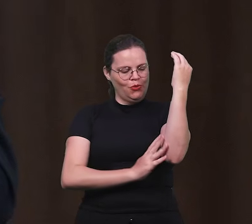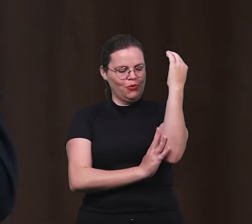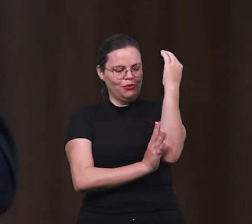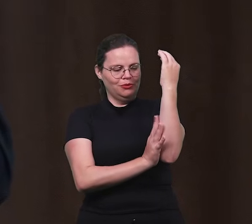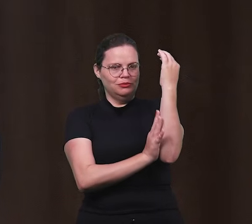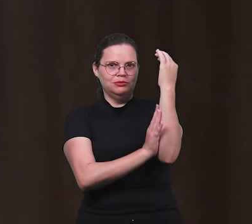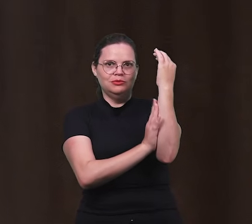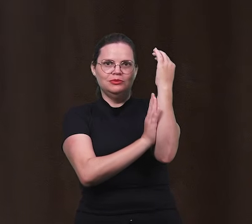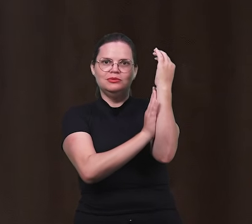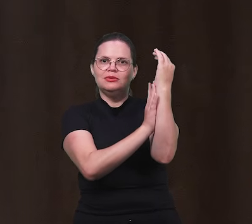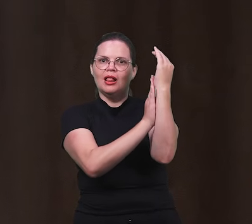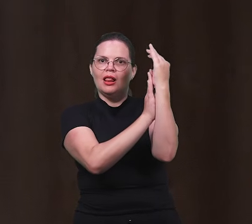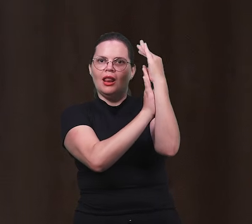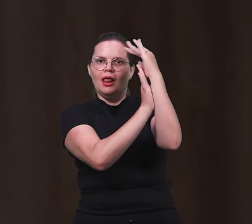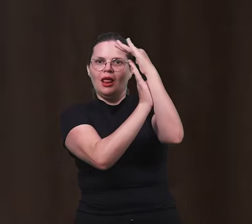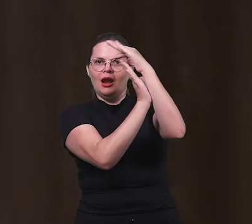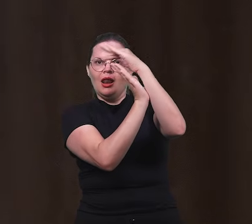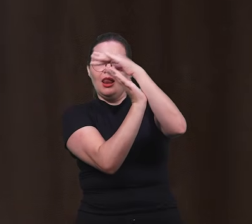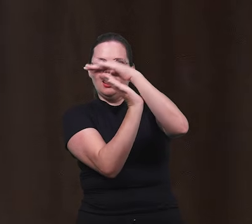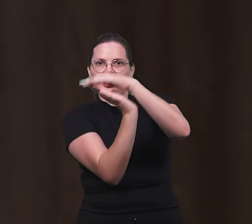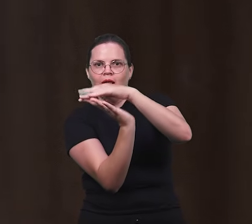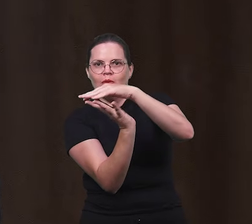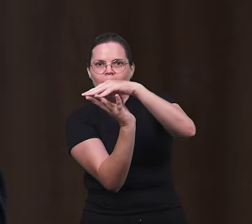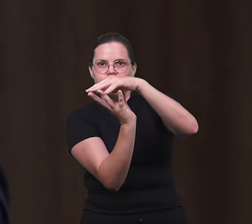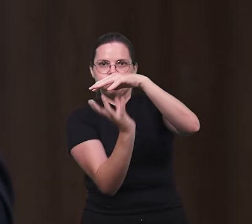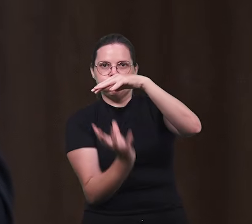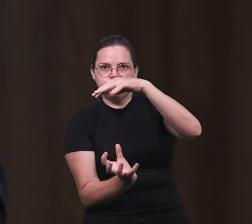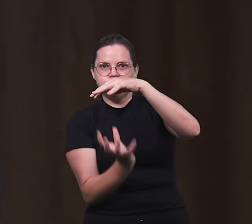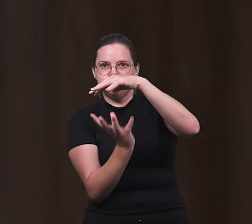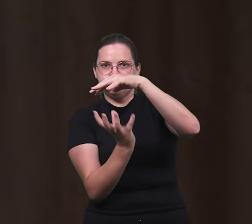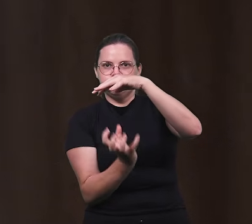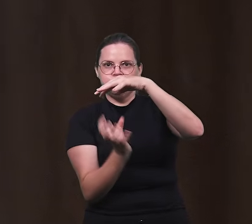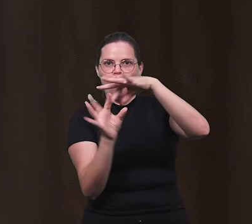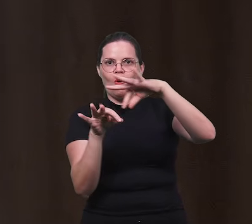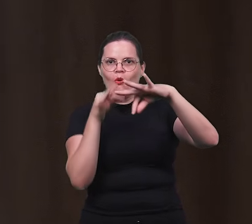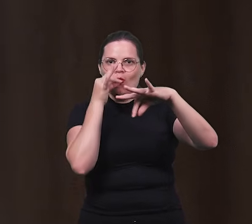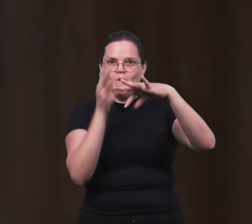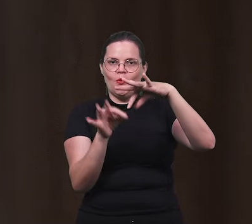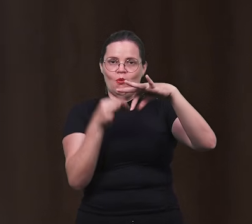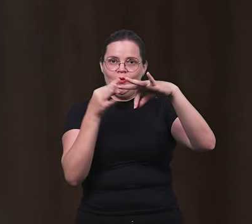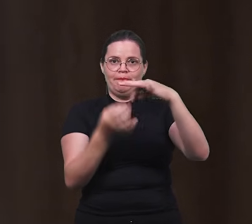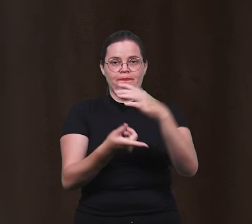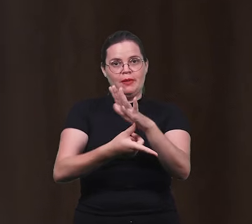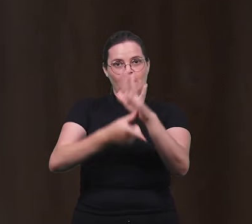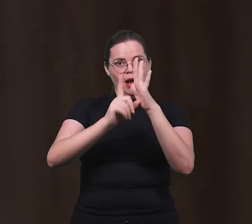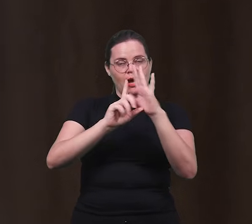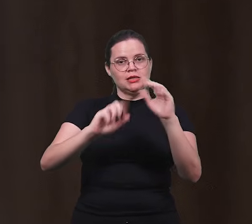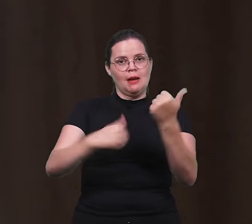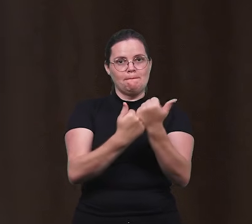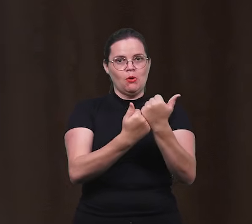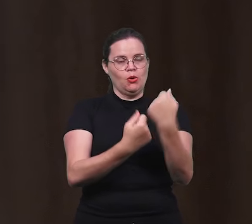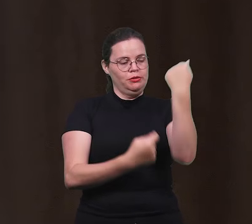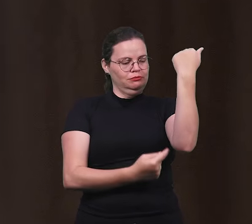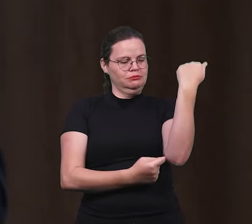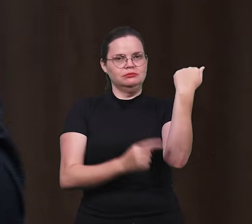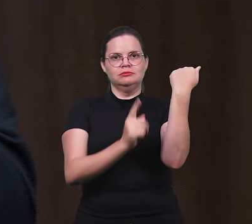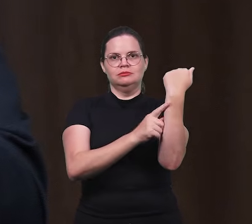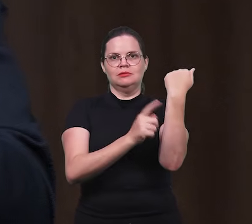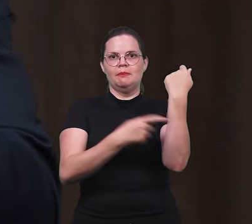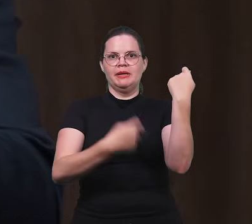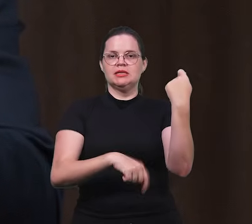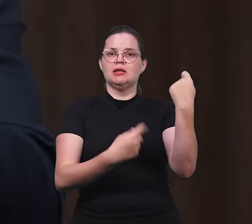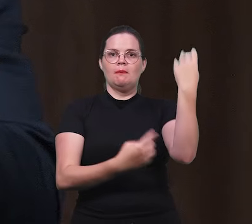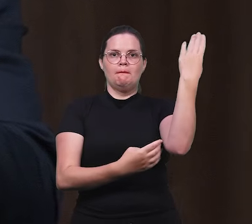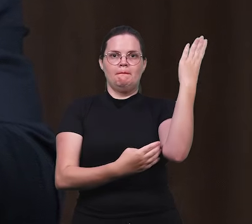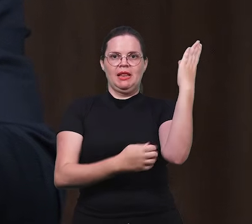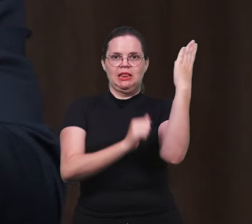seja frutífera, como aqui está dizendo, ela só vai ser frutífera se ela tiver esse suporte. Então você vai